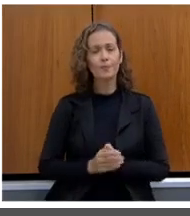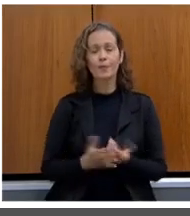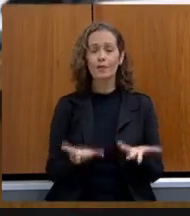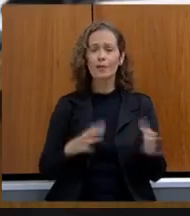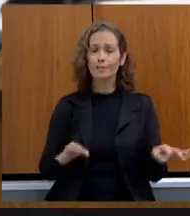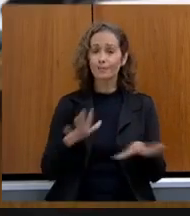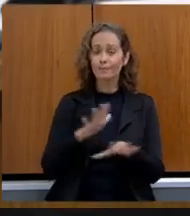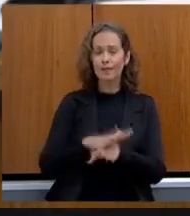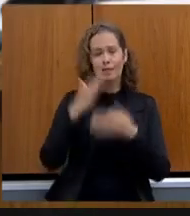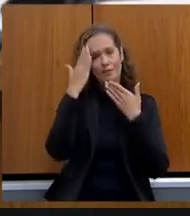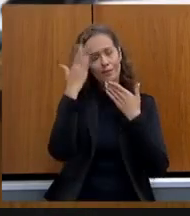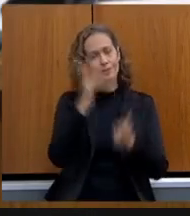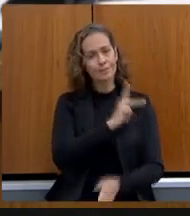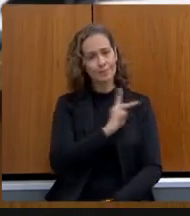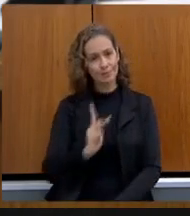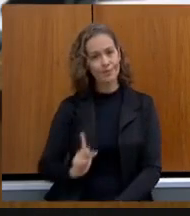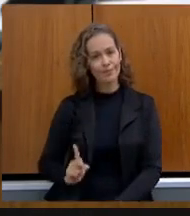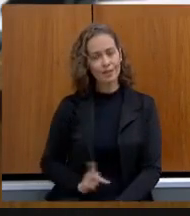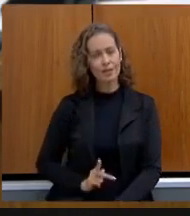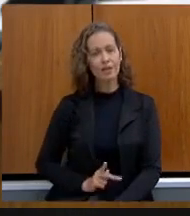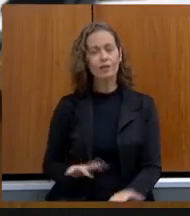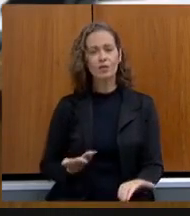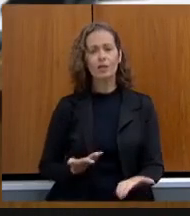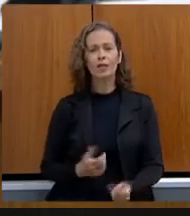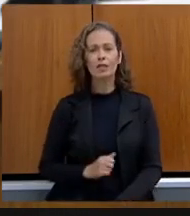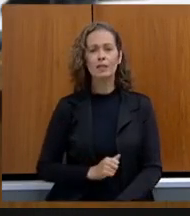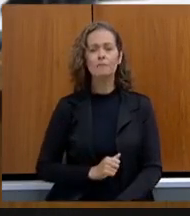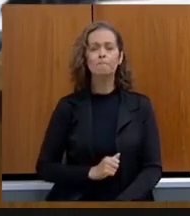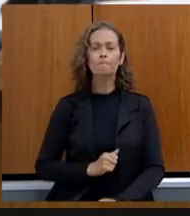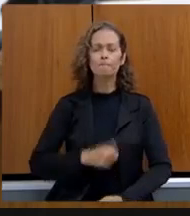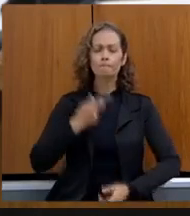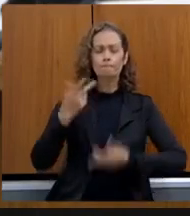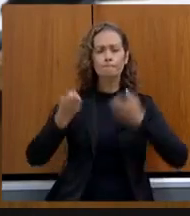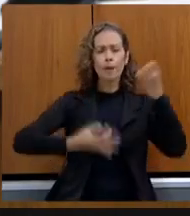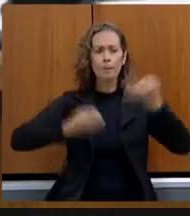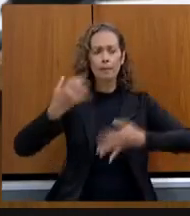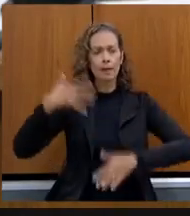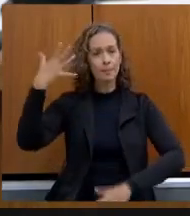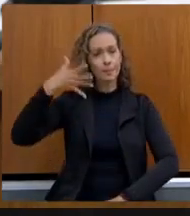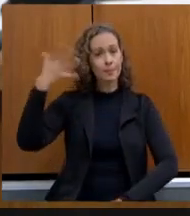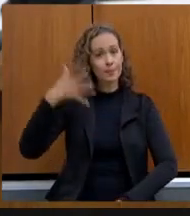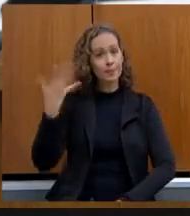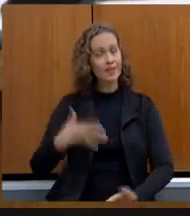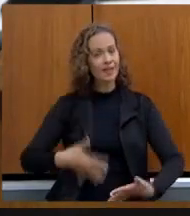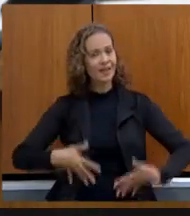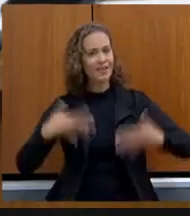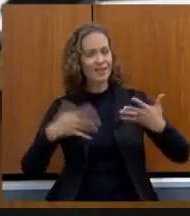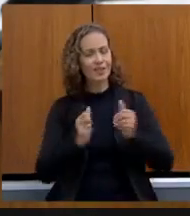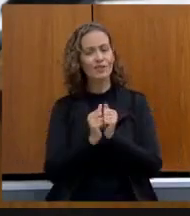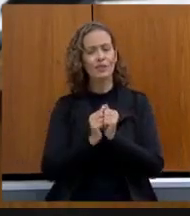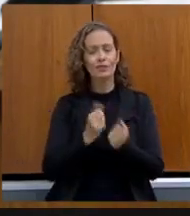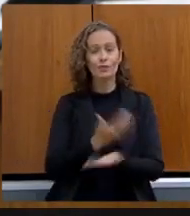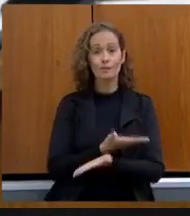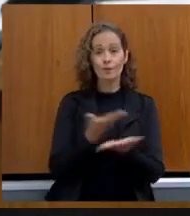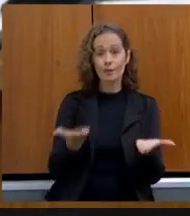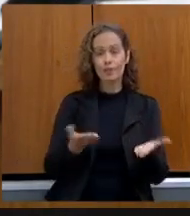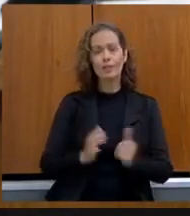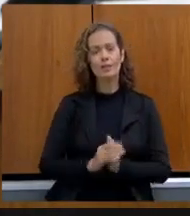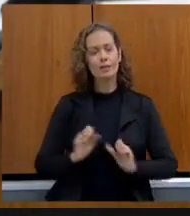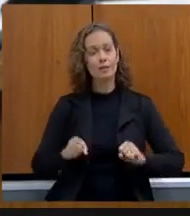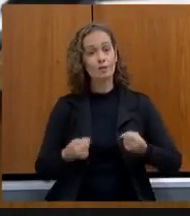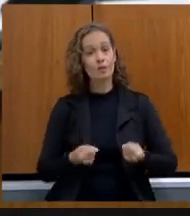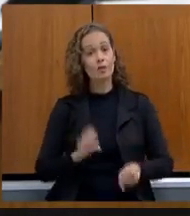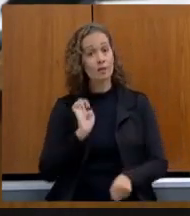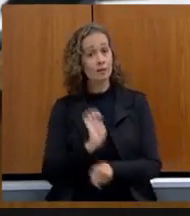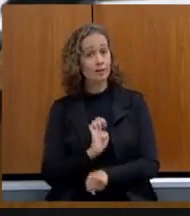fechar agradecendo muito Presidente esse tempo de fala e reforçando a minha alegria de estar aqui com vocês Reforce o que